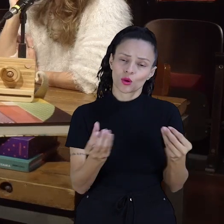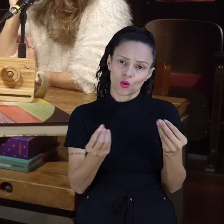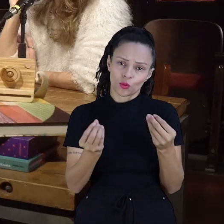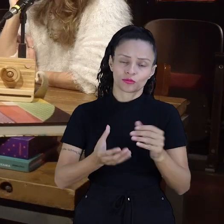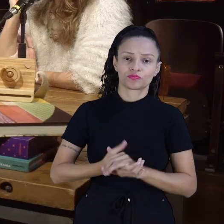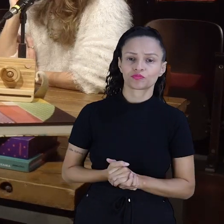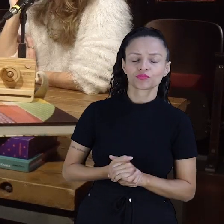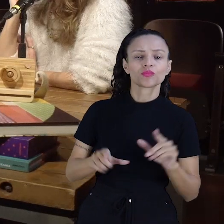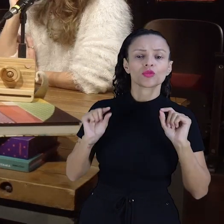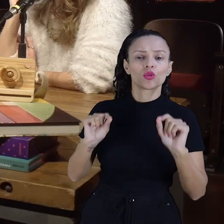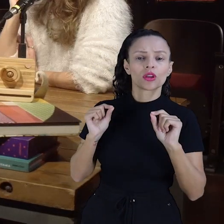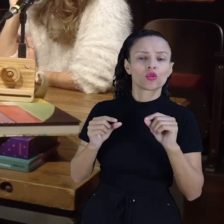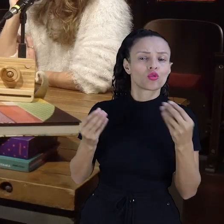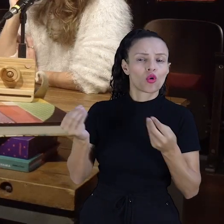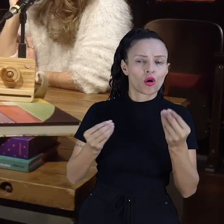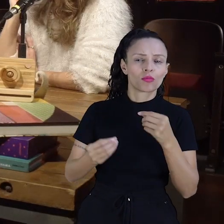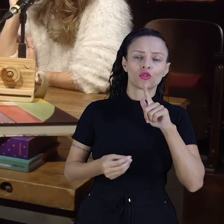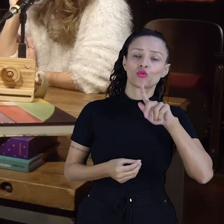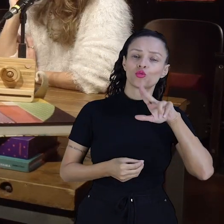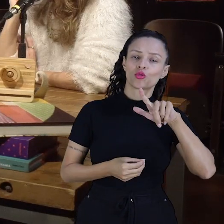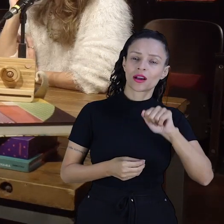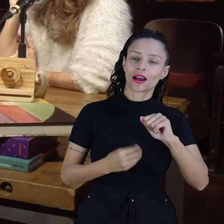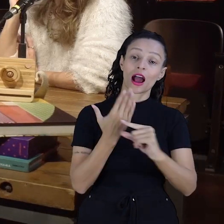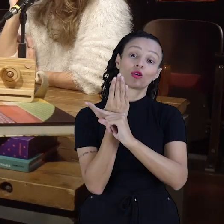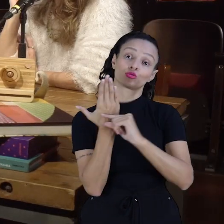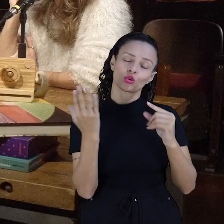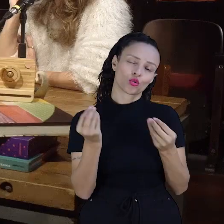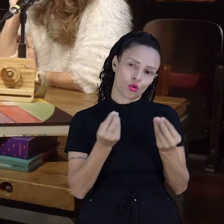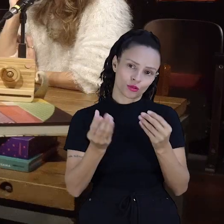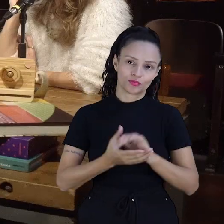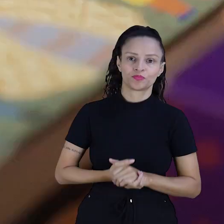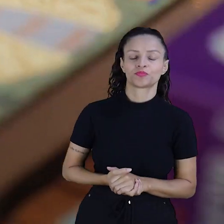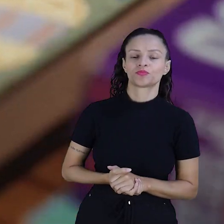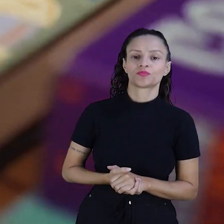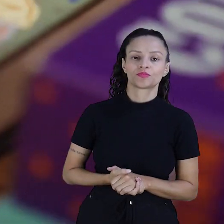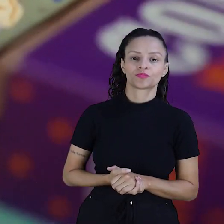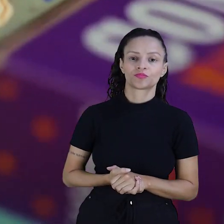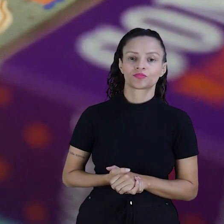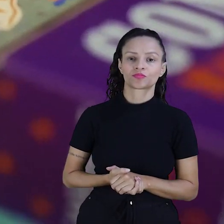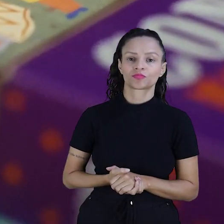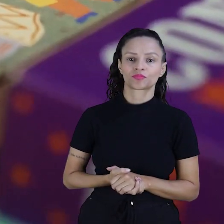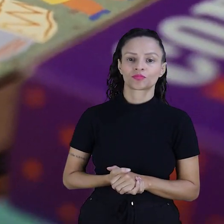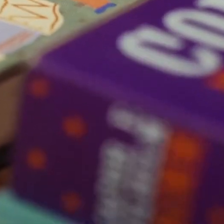da literatura. Como que surgiu esse Guga autor?